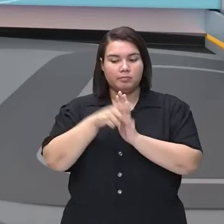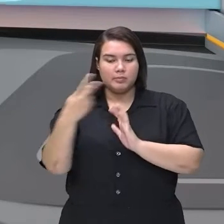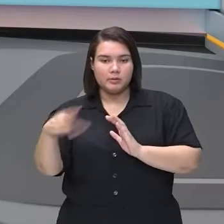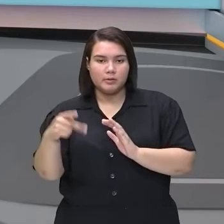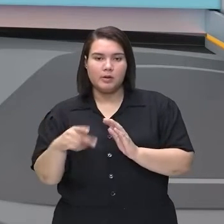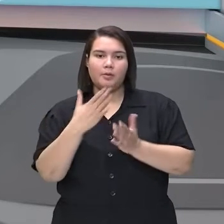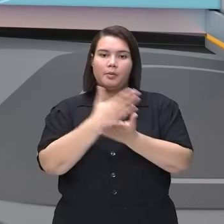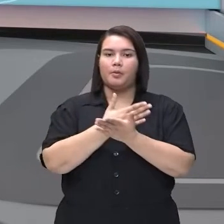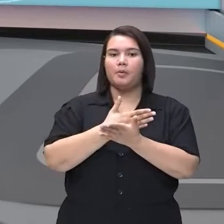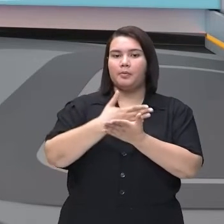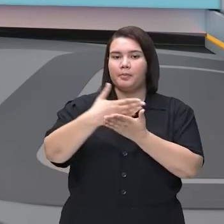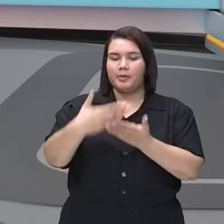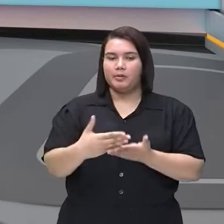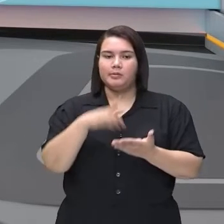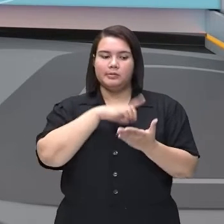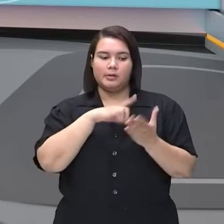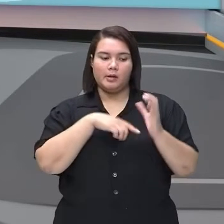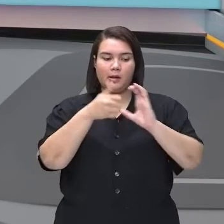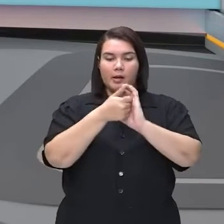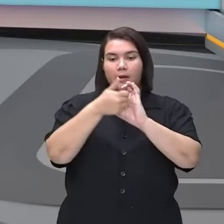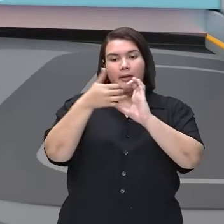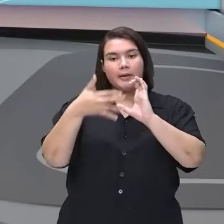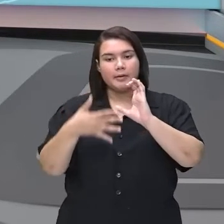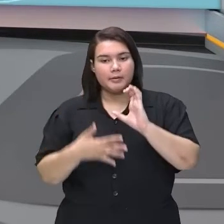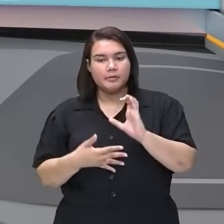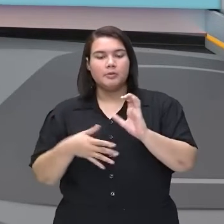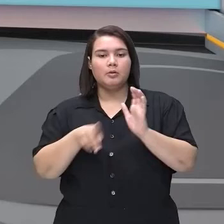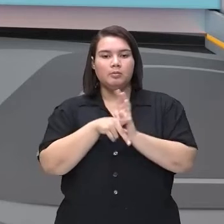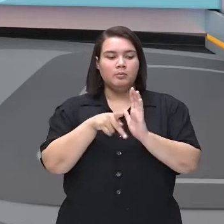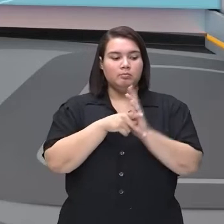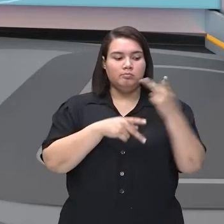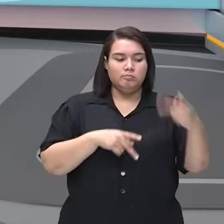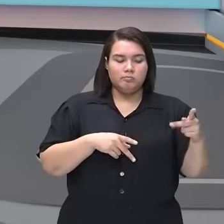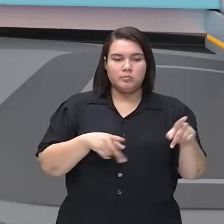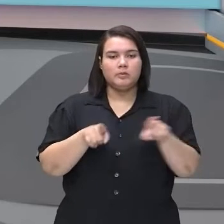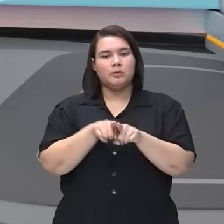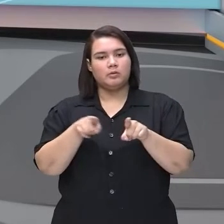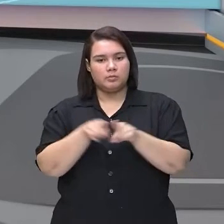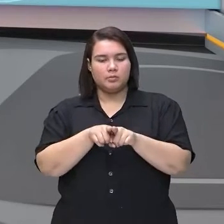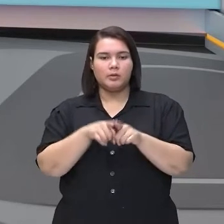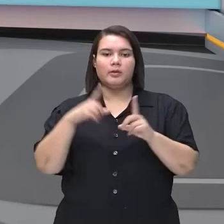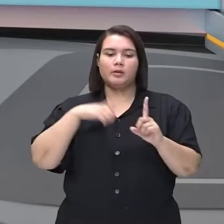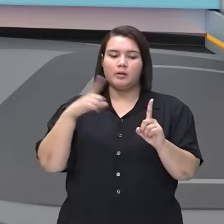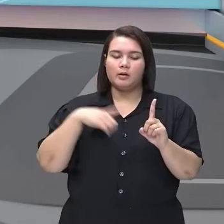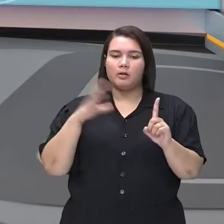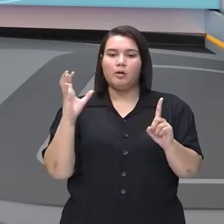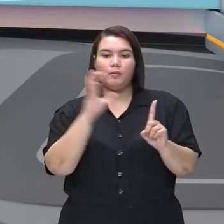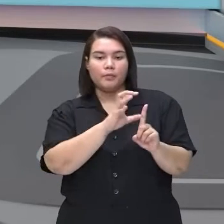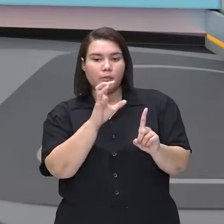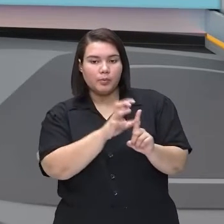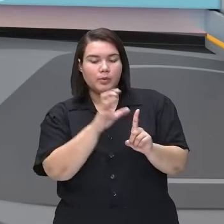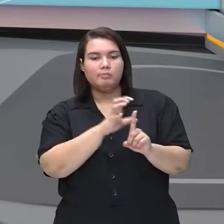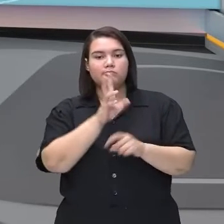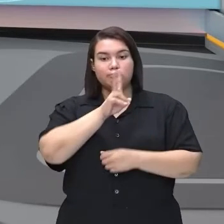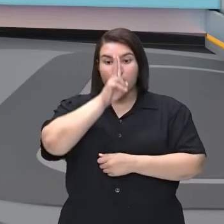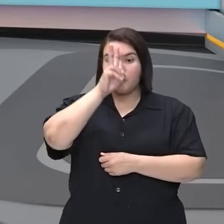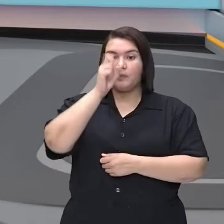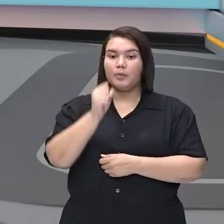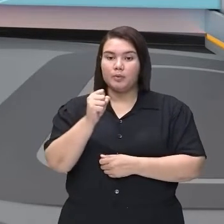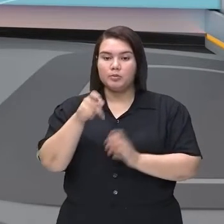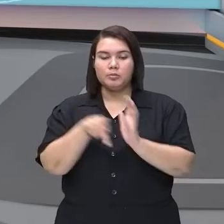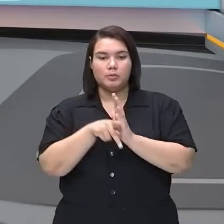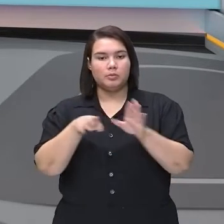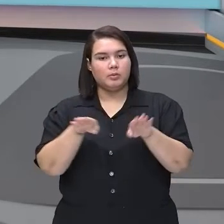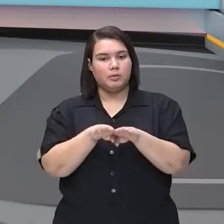começam também a ter características dos deuses romanos. A gente vai ver essa influência muito grande de Roma